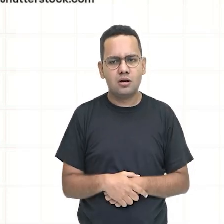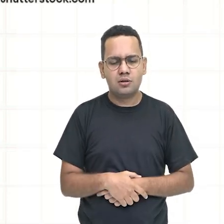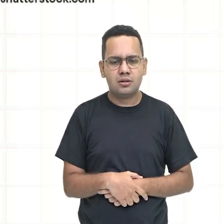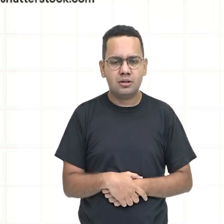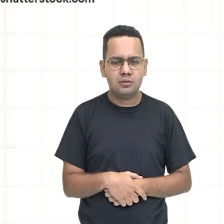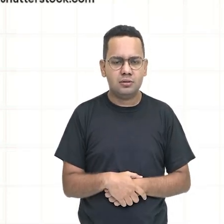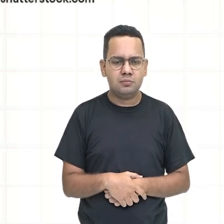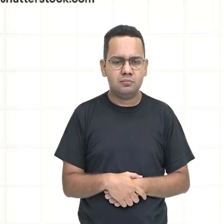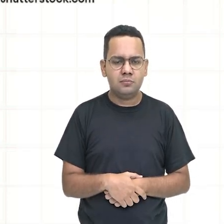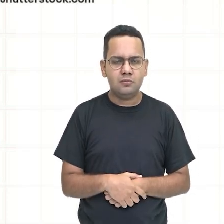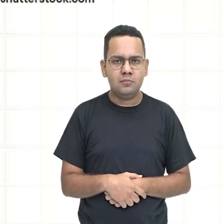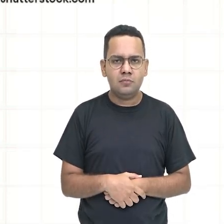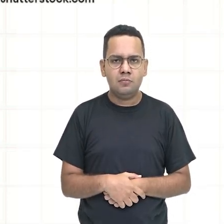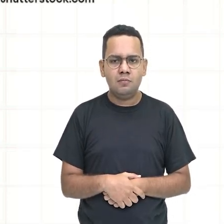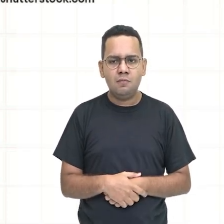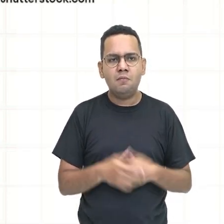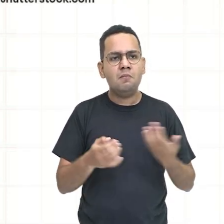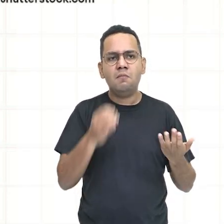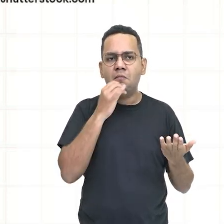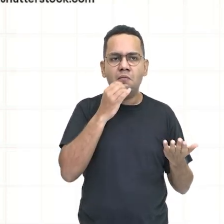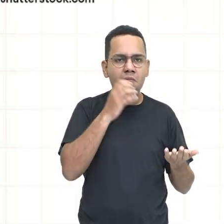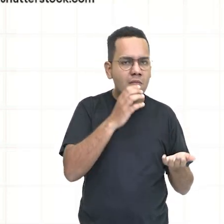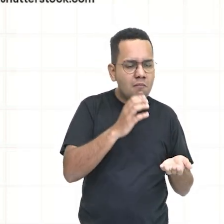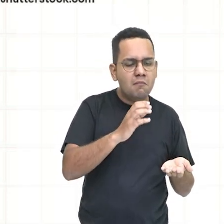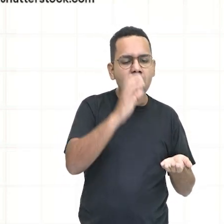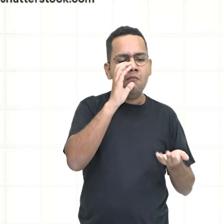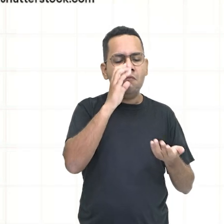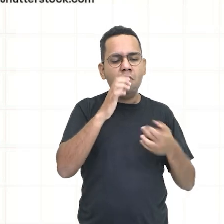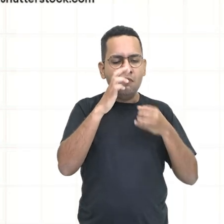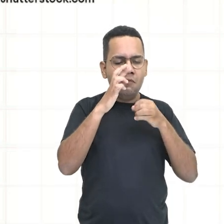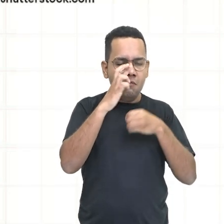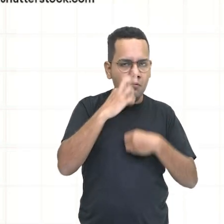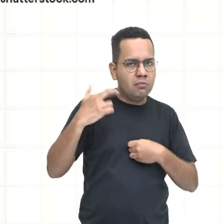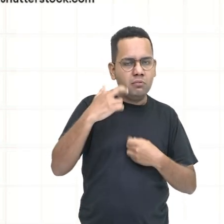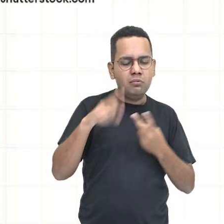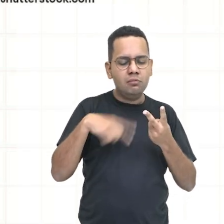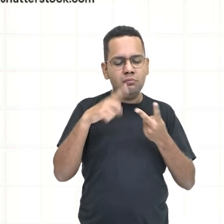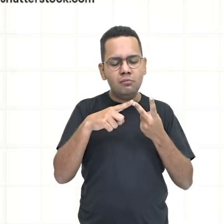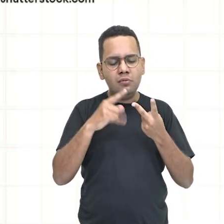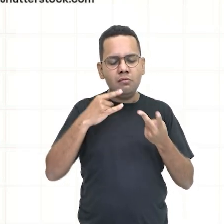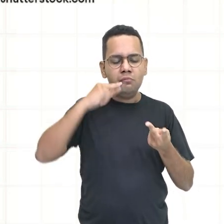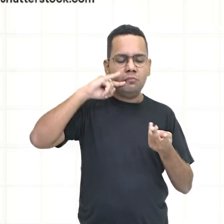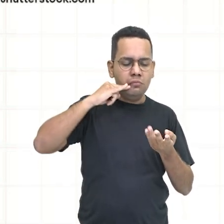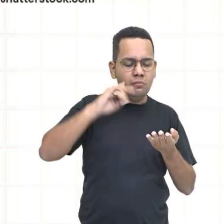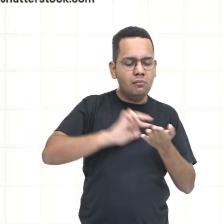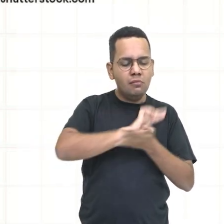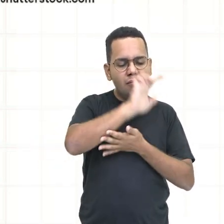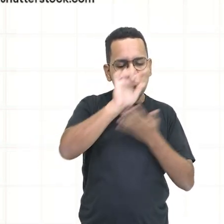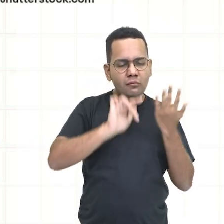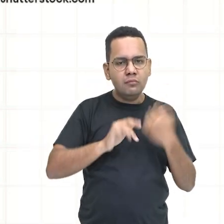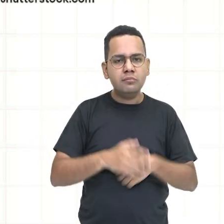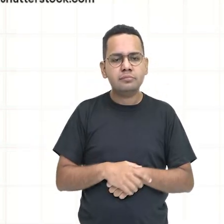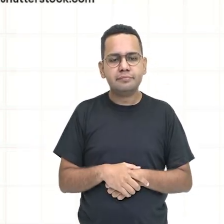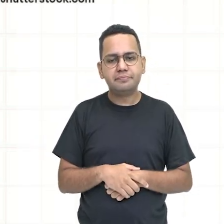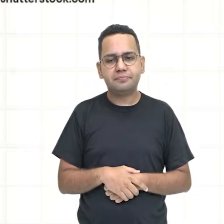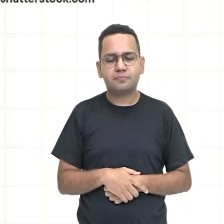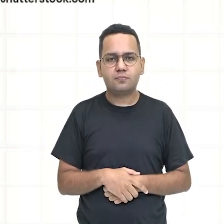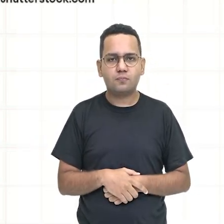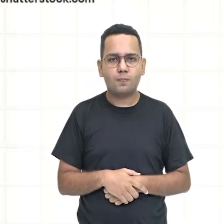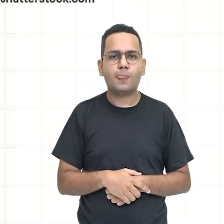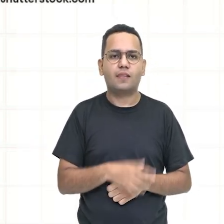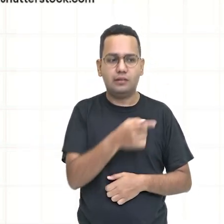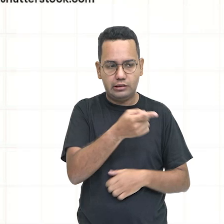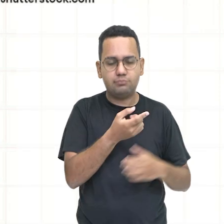de refrigerante, de bebidas alcoólicas e outros produtos variados que nós vemos, saem de lá,